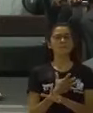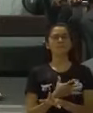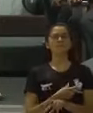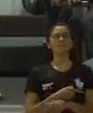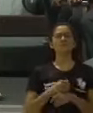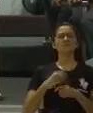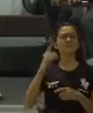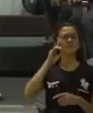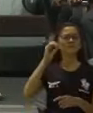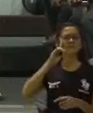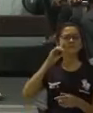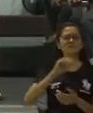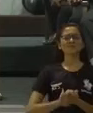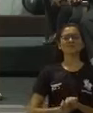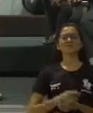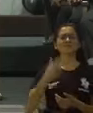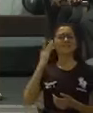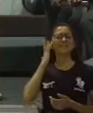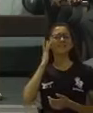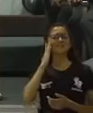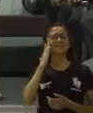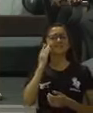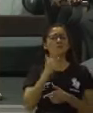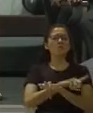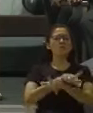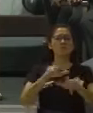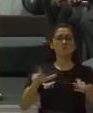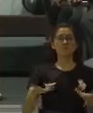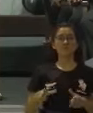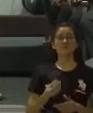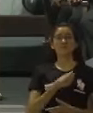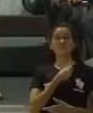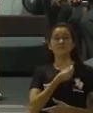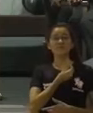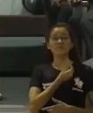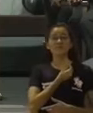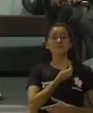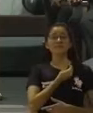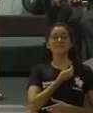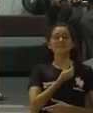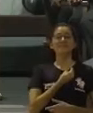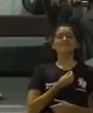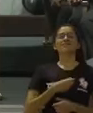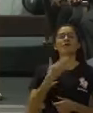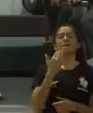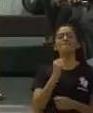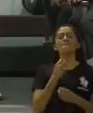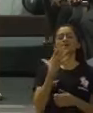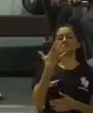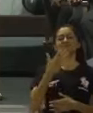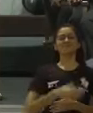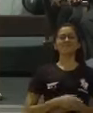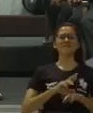eu sei o que é viver um deserto, mas também eu sei o que é viver um manancial, eu sei o que é